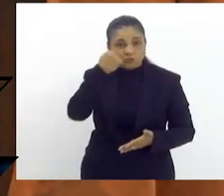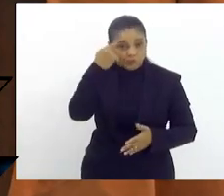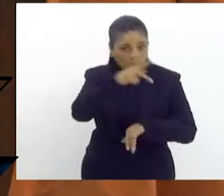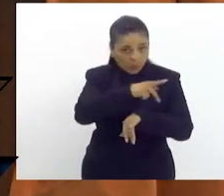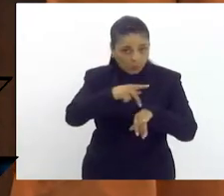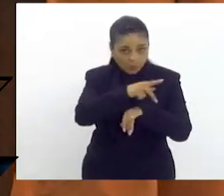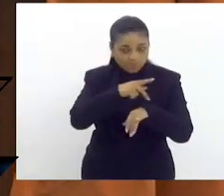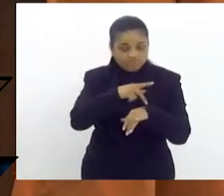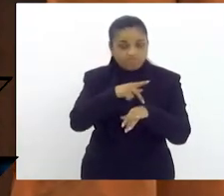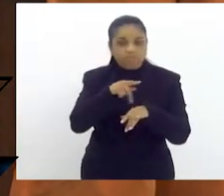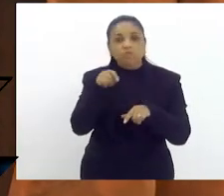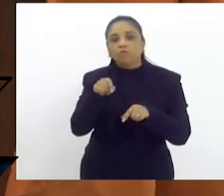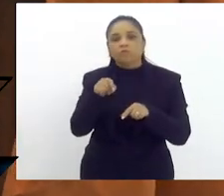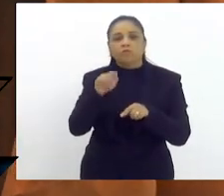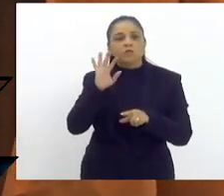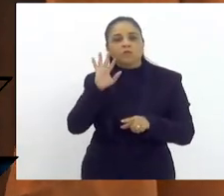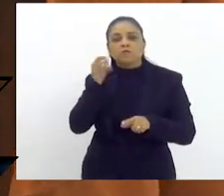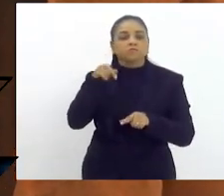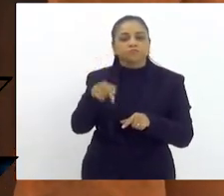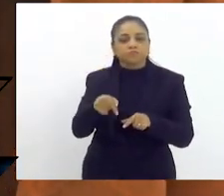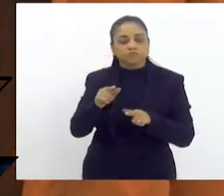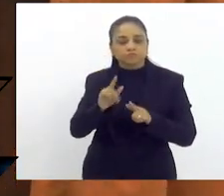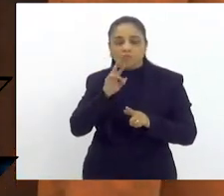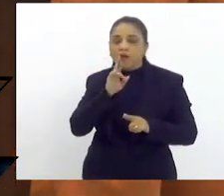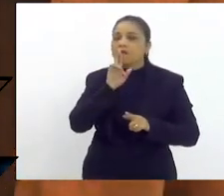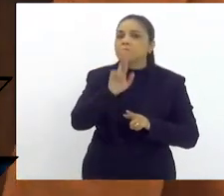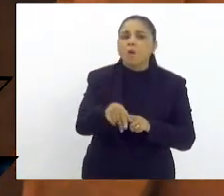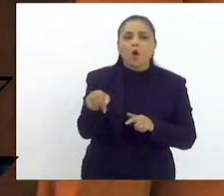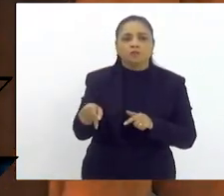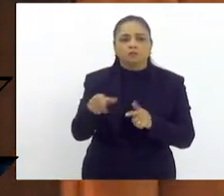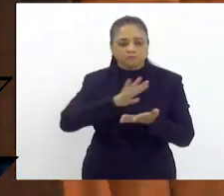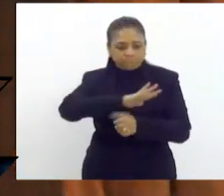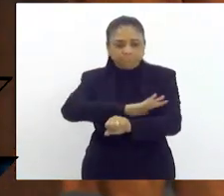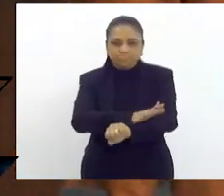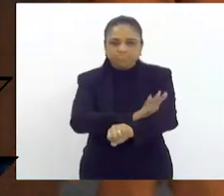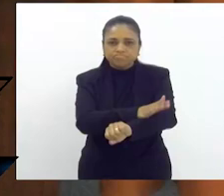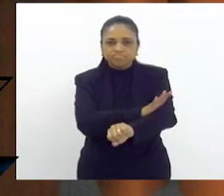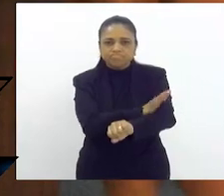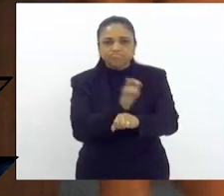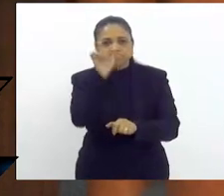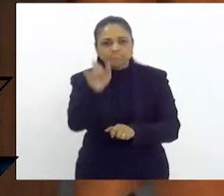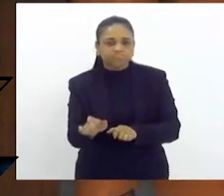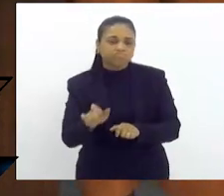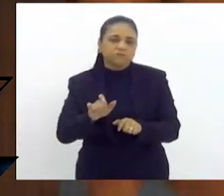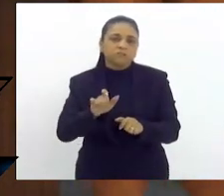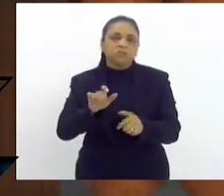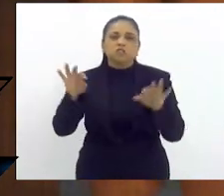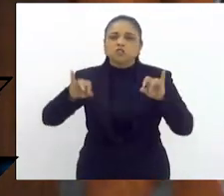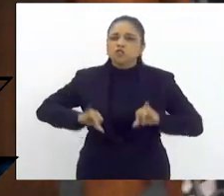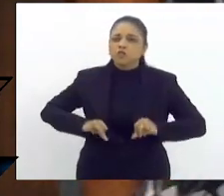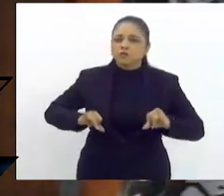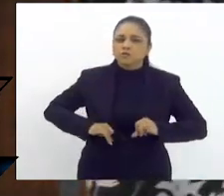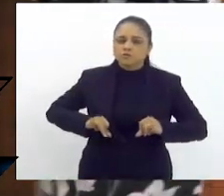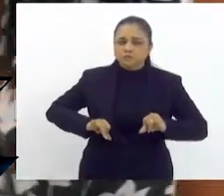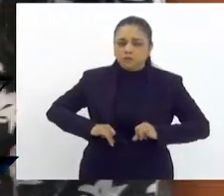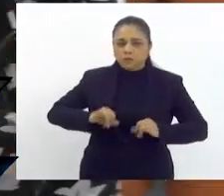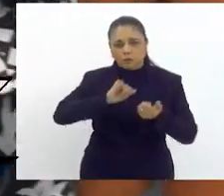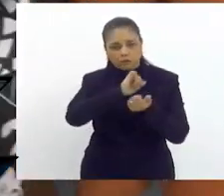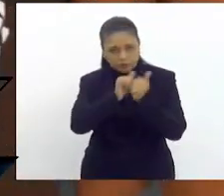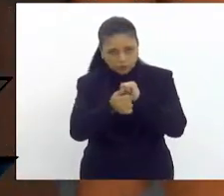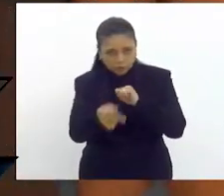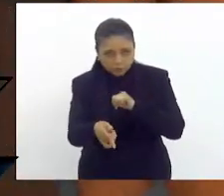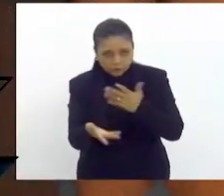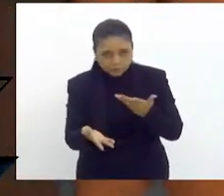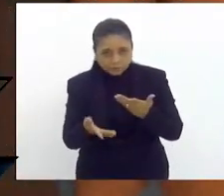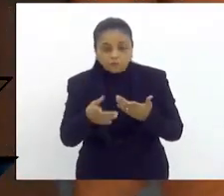a esse ato de agressão e racismo que esse brasileiro que esse jovem sofreu no último